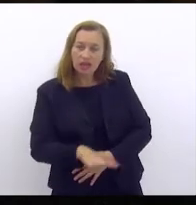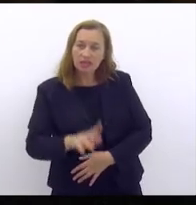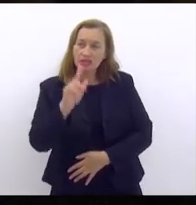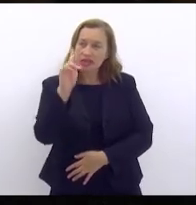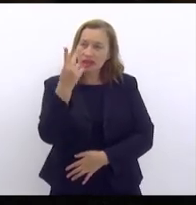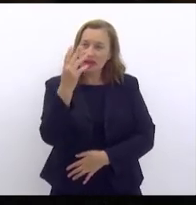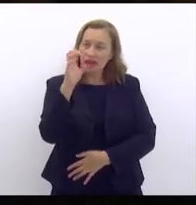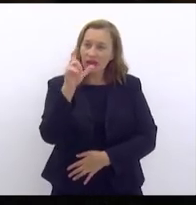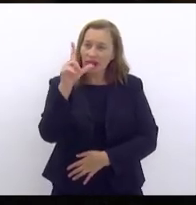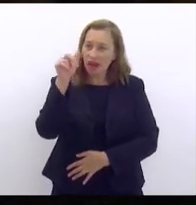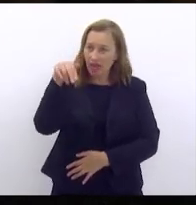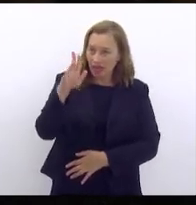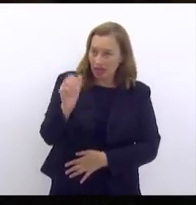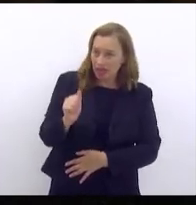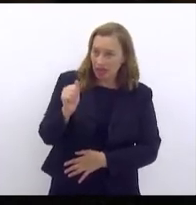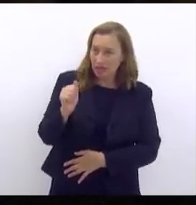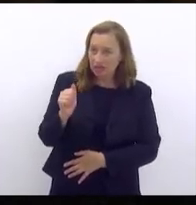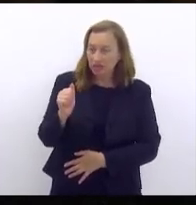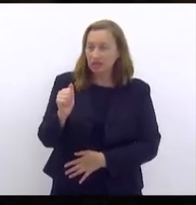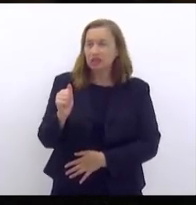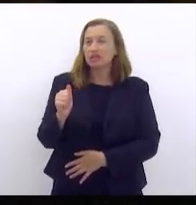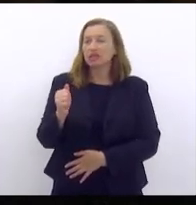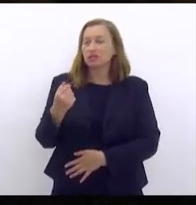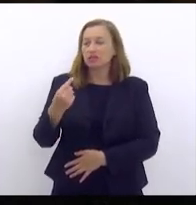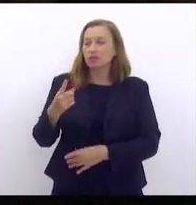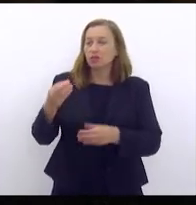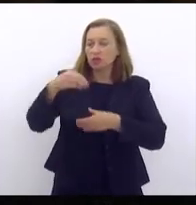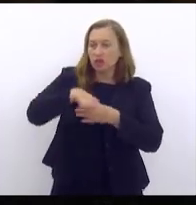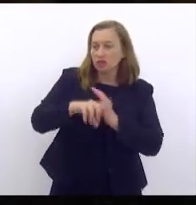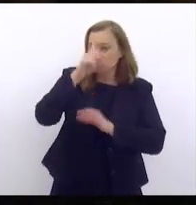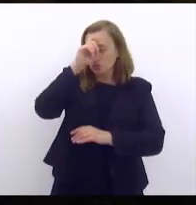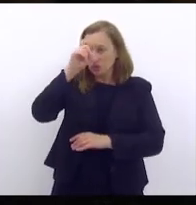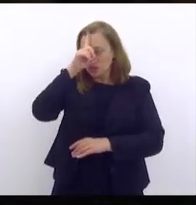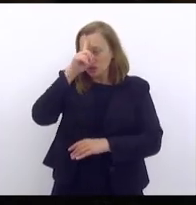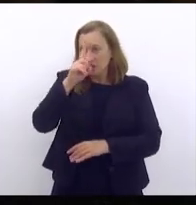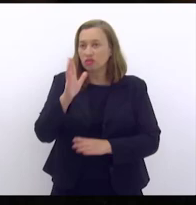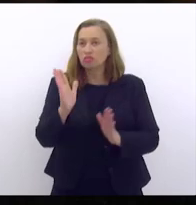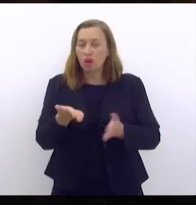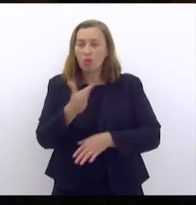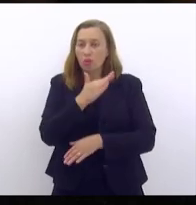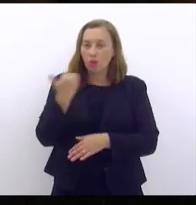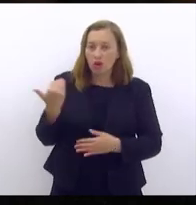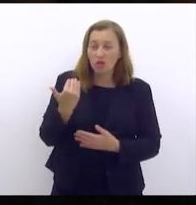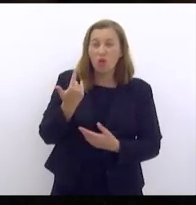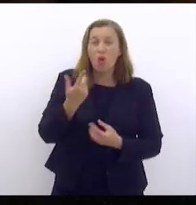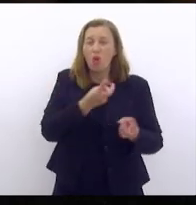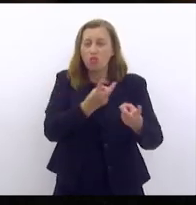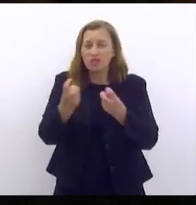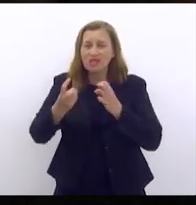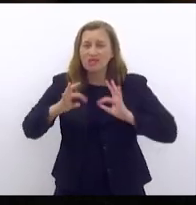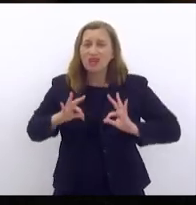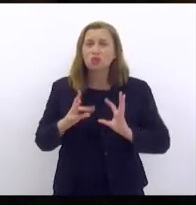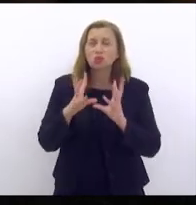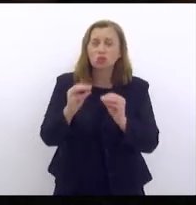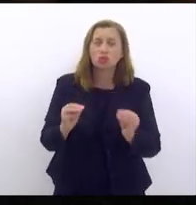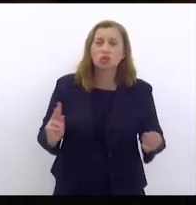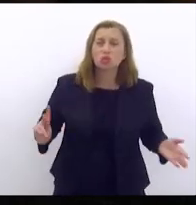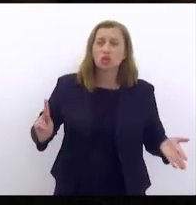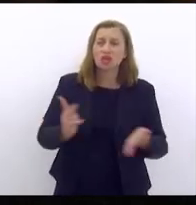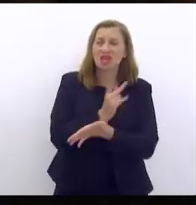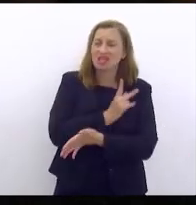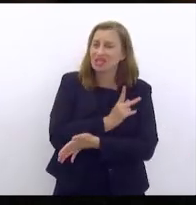passou um tempo no hospital tentando se recuperar, veio a óbito. Olhar essa situação e